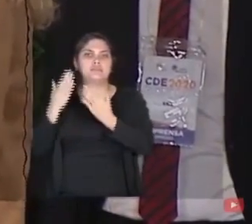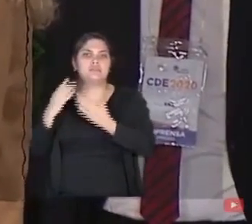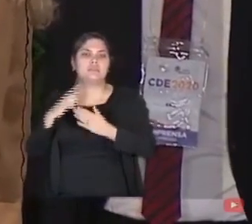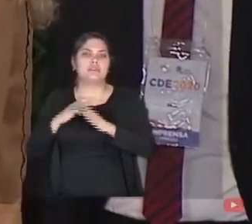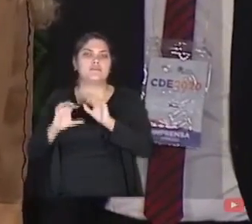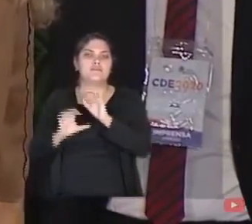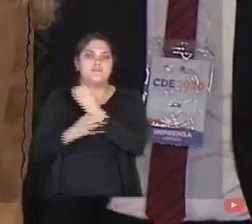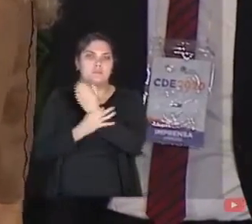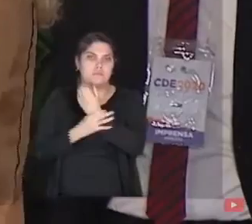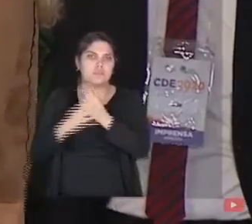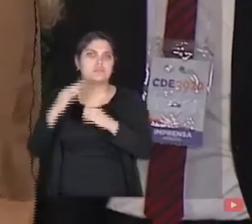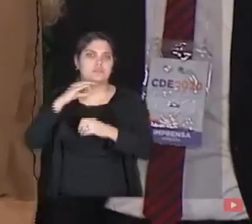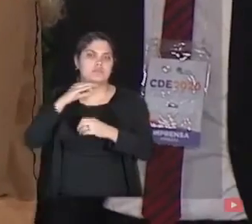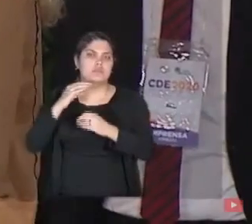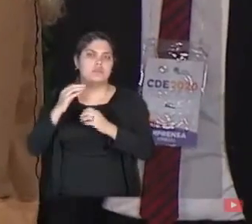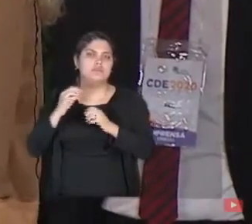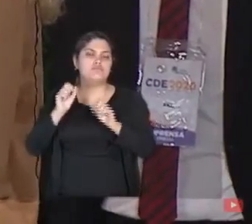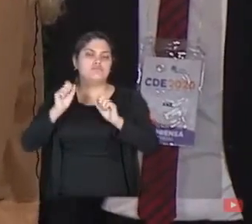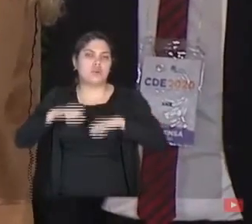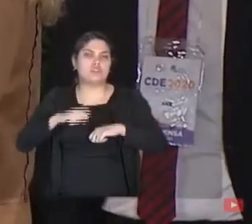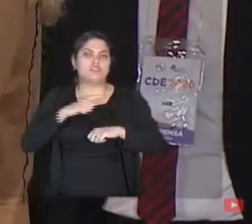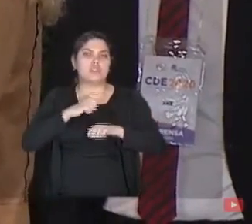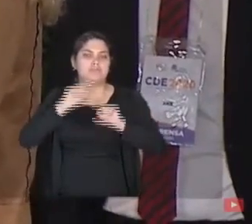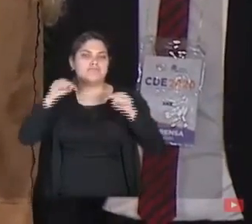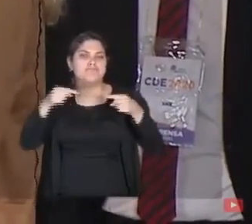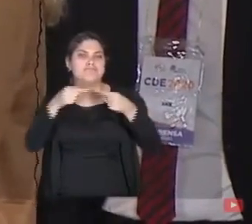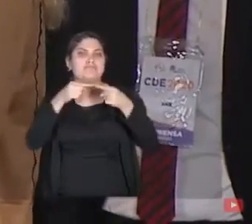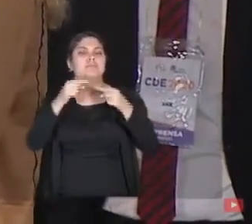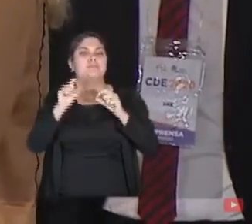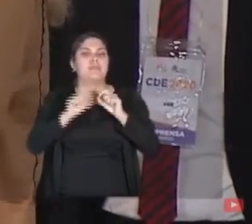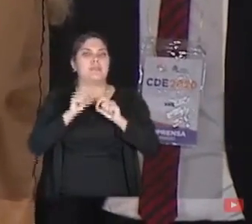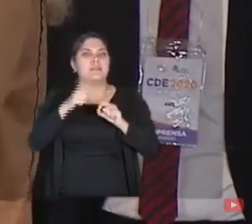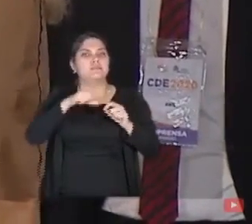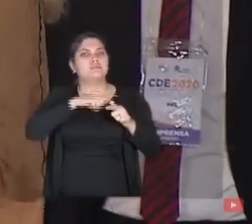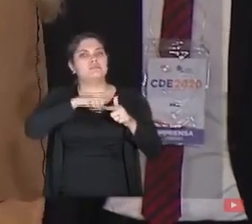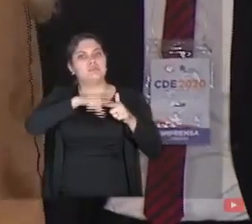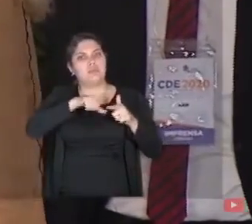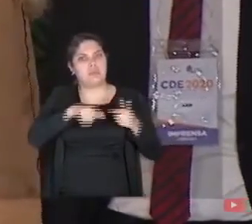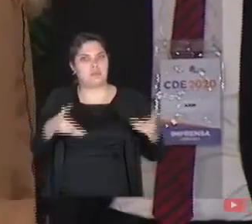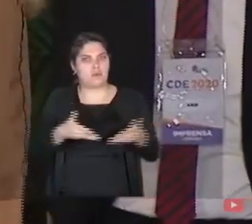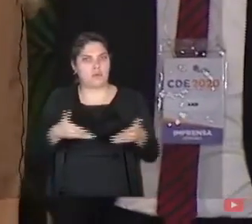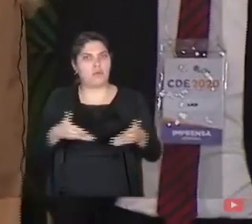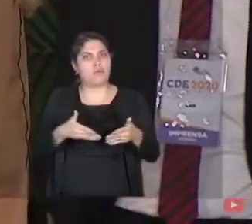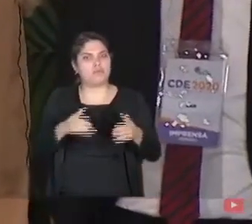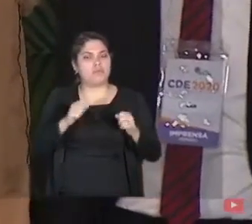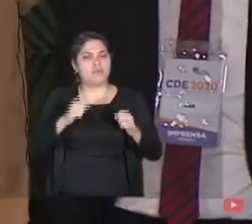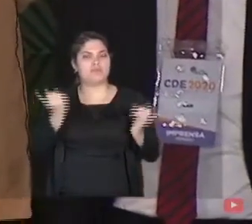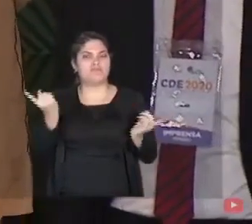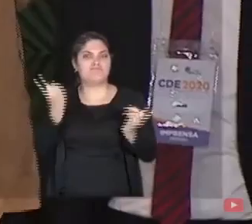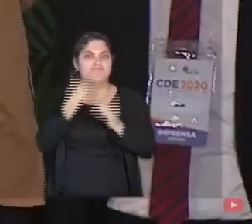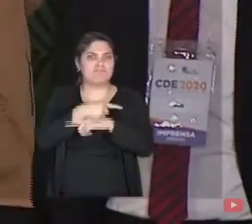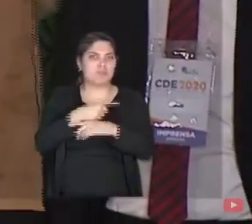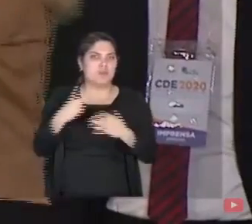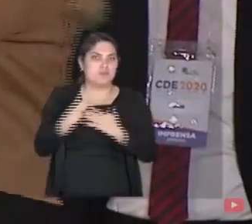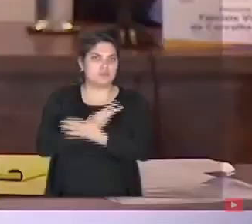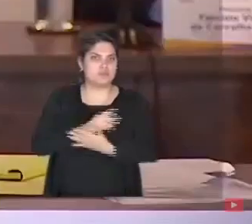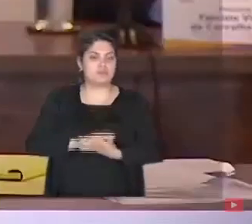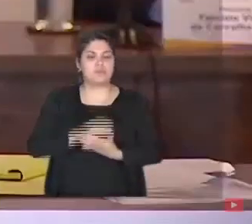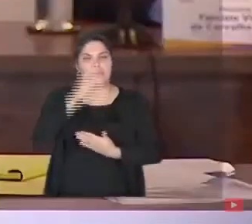reforço à segurança, já que aparentemente pode ter relação com esses problemas de hoje, então o efeito pode ter sido o contrário.